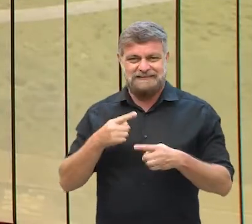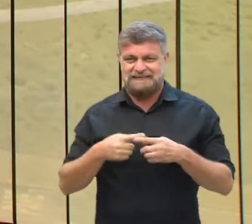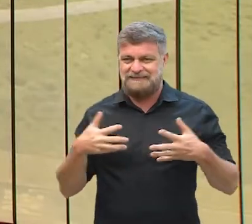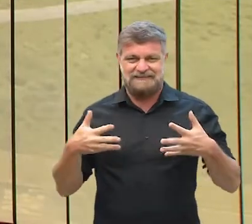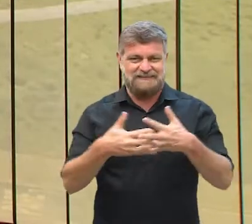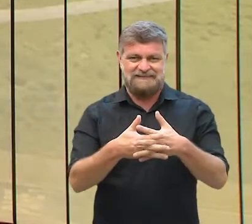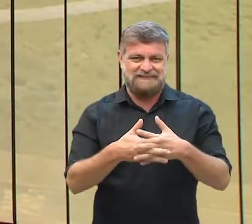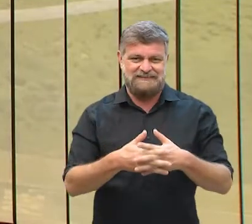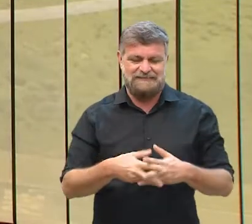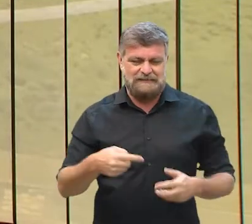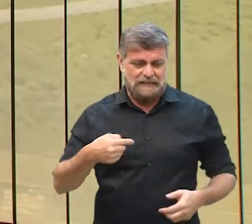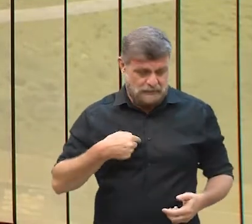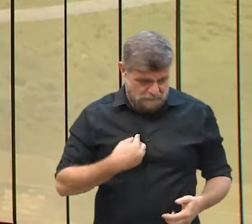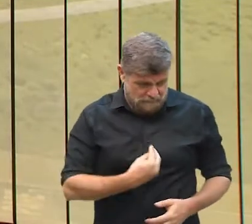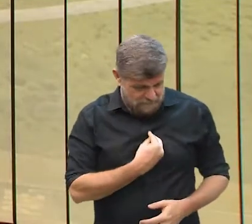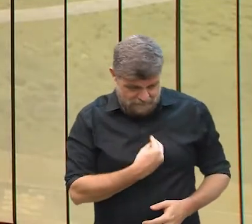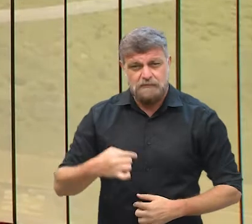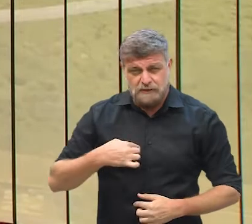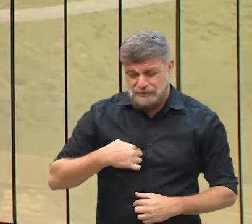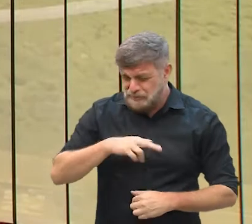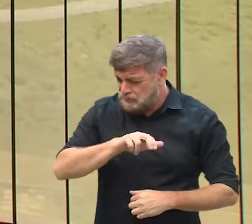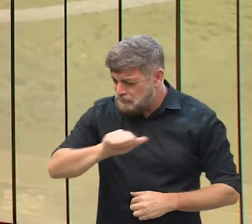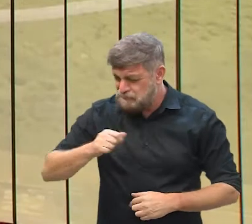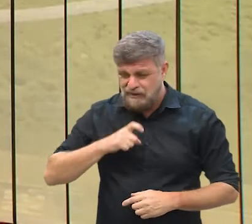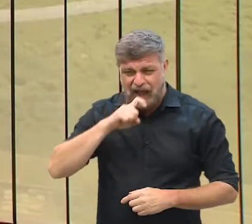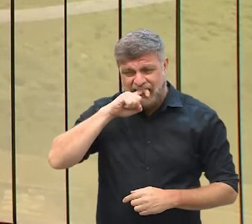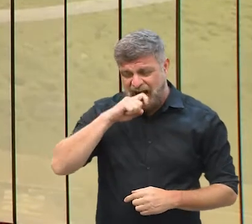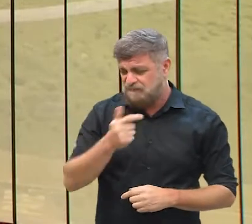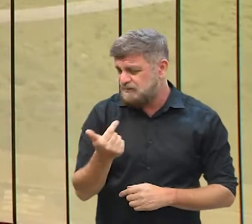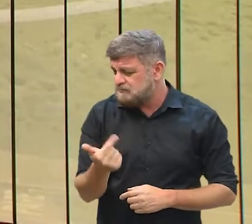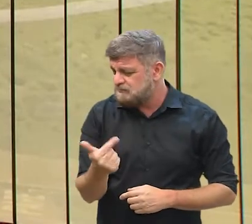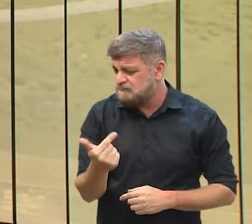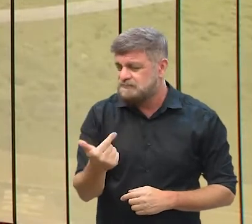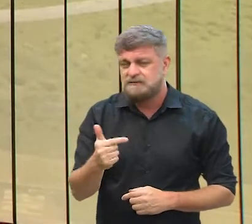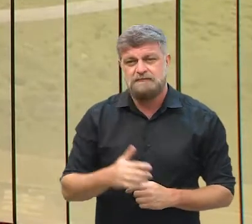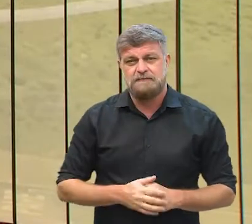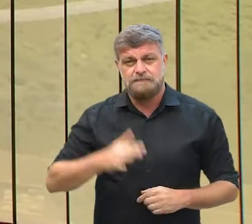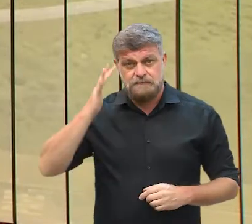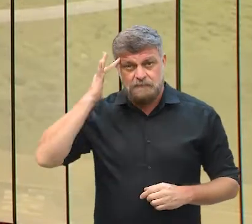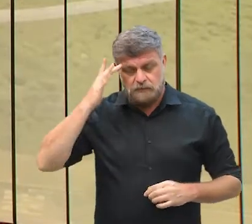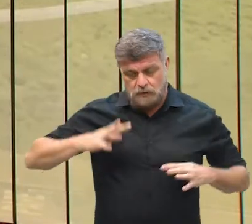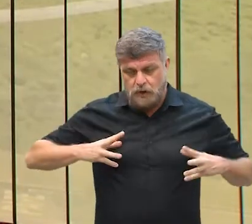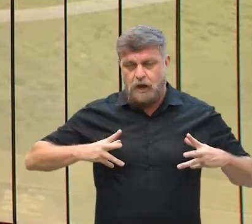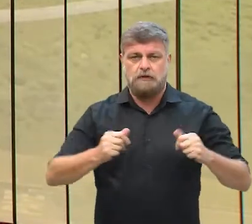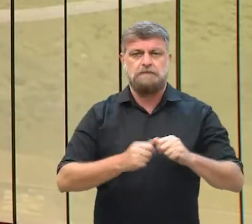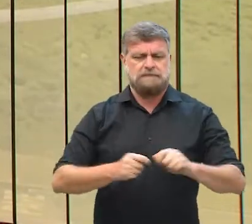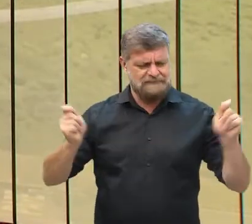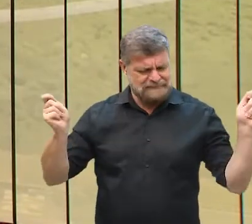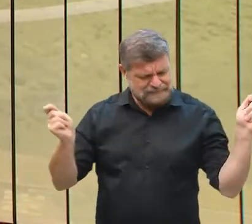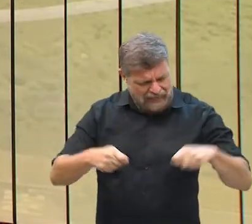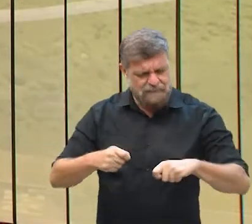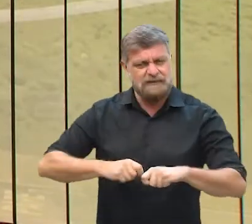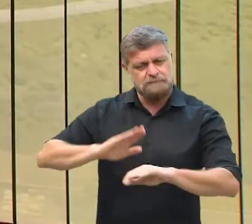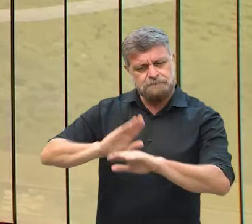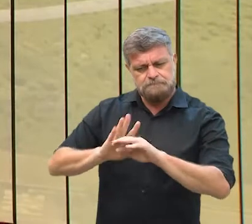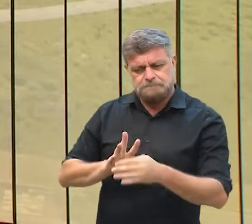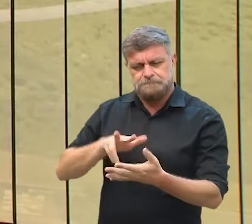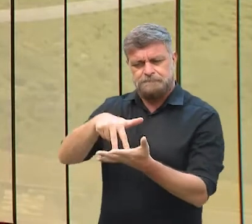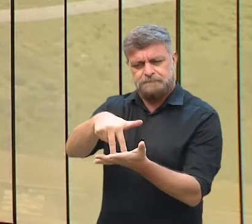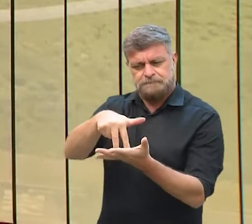1987. 85, 87, estou até hoje lá e não pretendo sair da Vila Padre Anchieta. Rodou bastante pela cidade, então